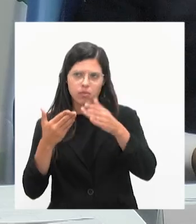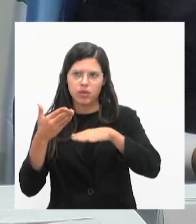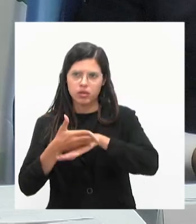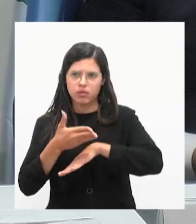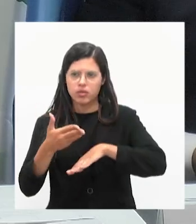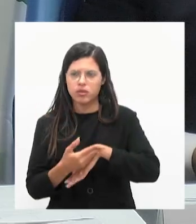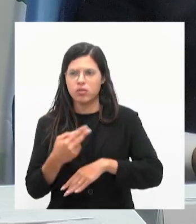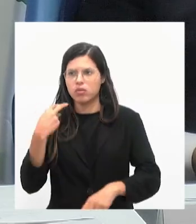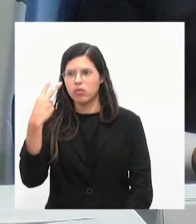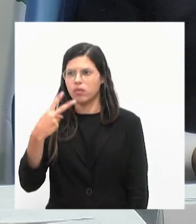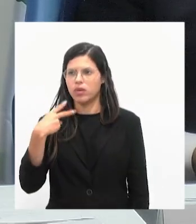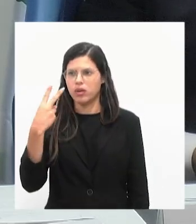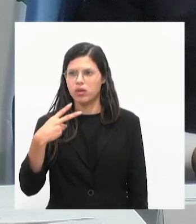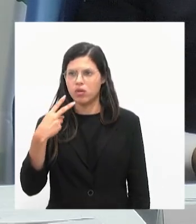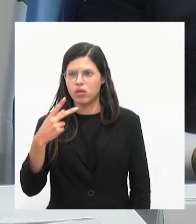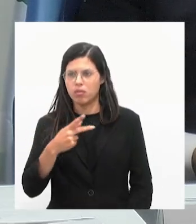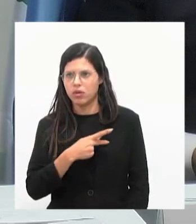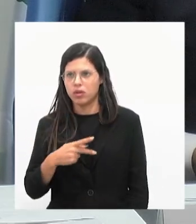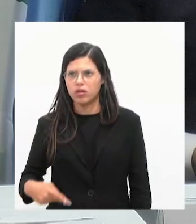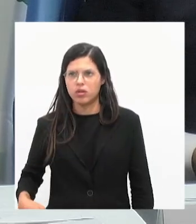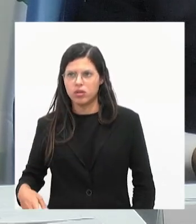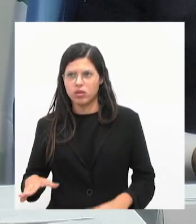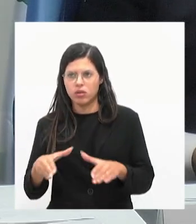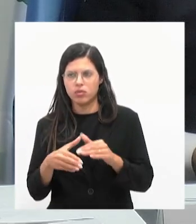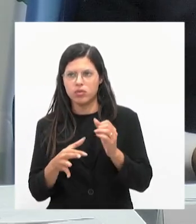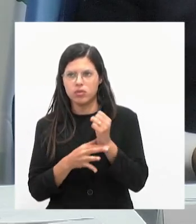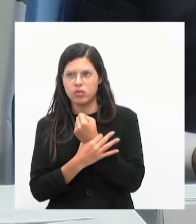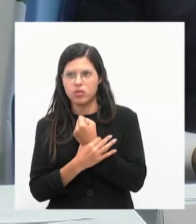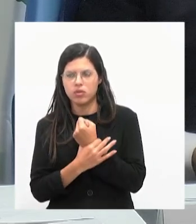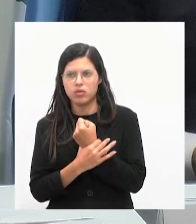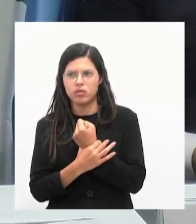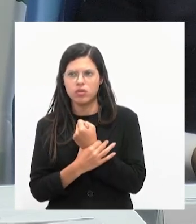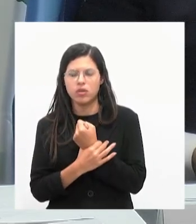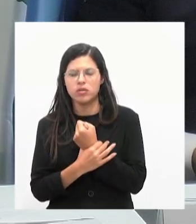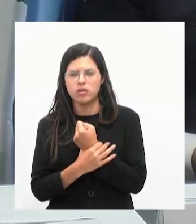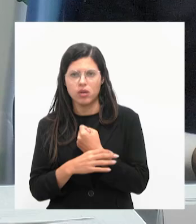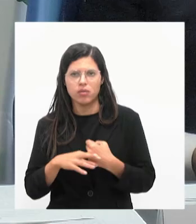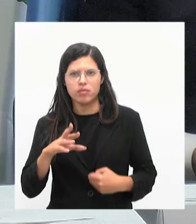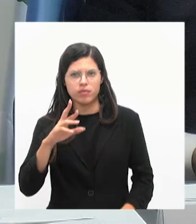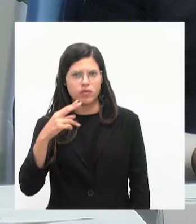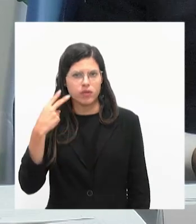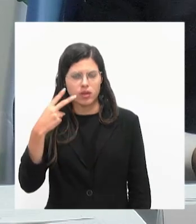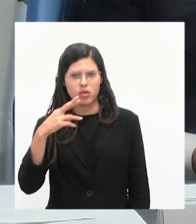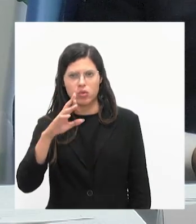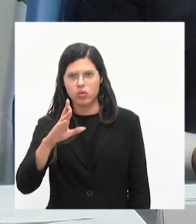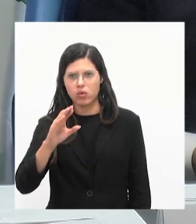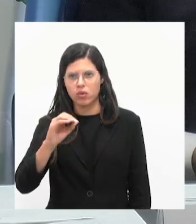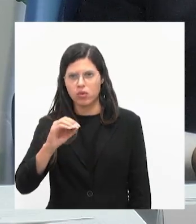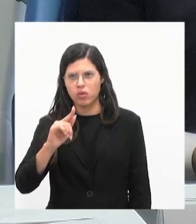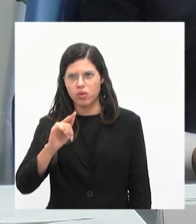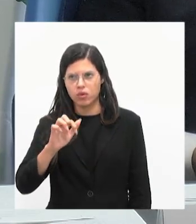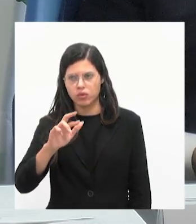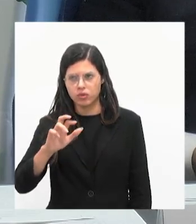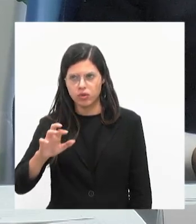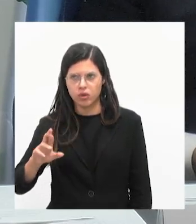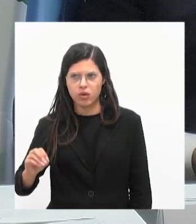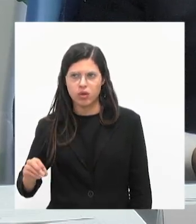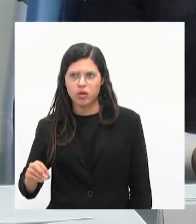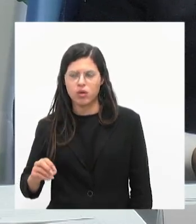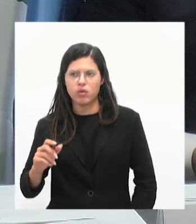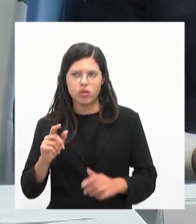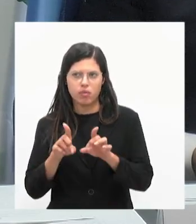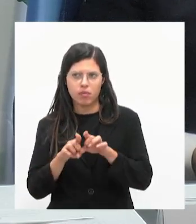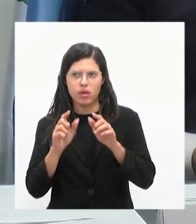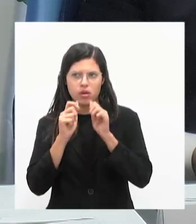e presidente da Comissão de Segurança da Câmara, o vereador Rogério Amorim. Quero agradecer também aqui ao assessor